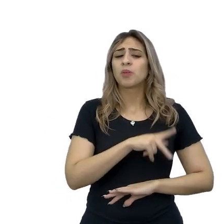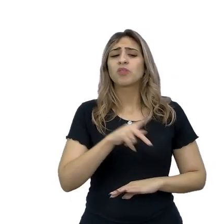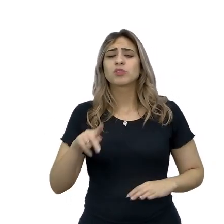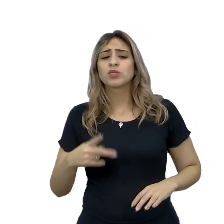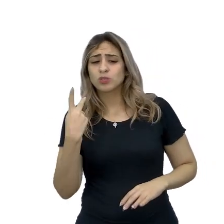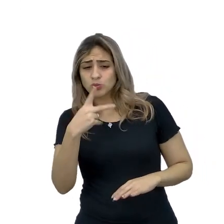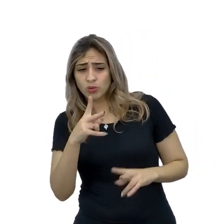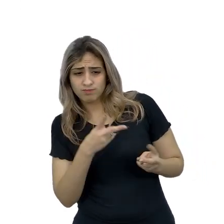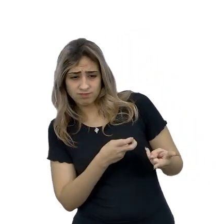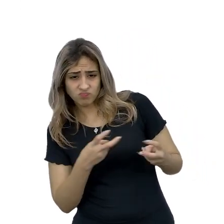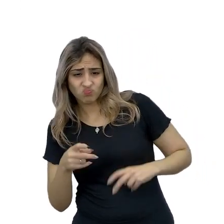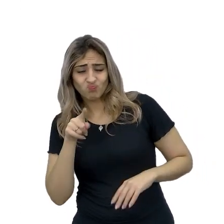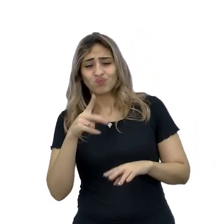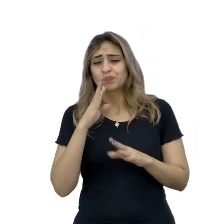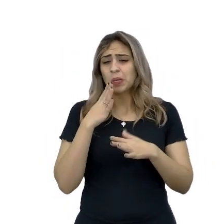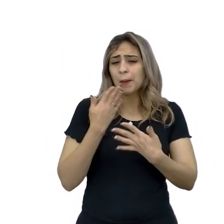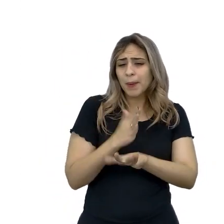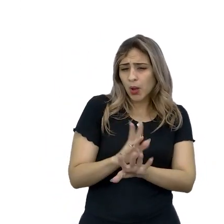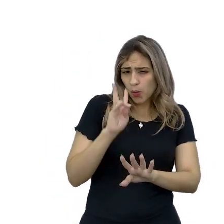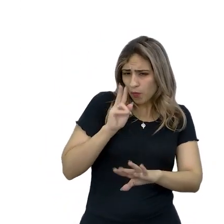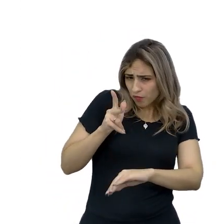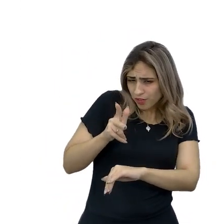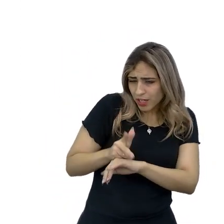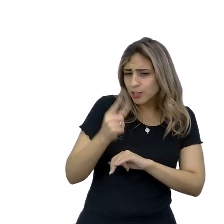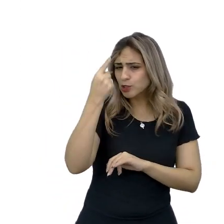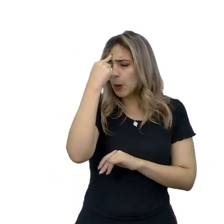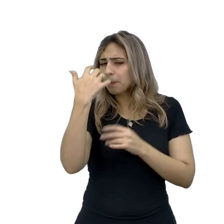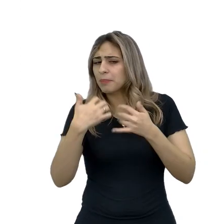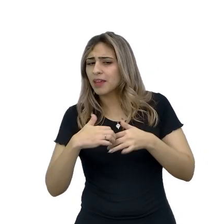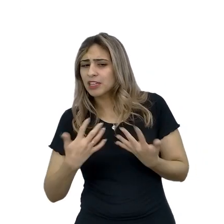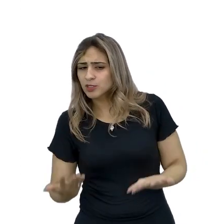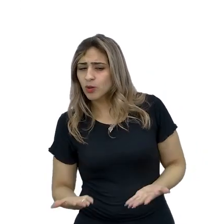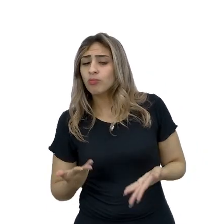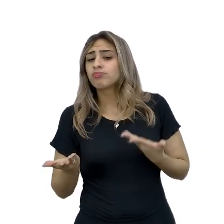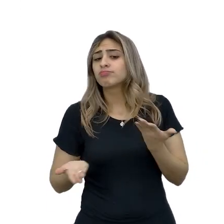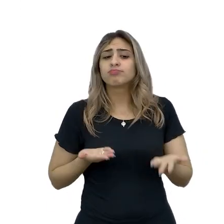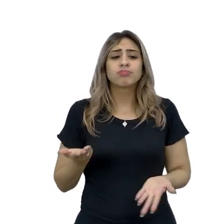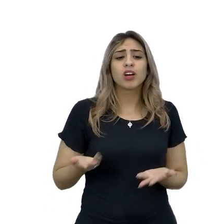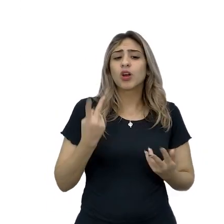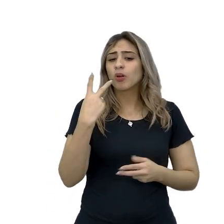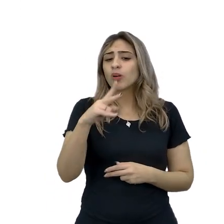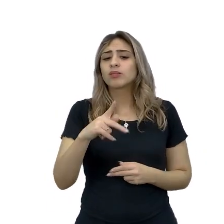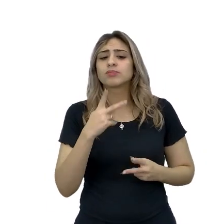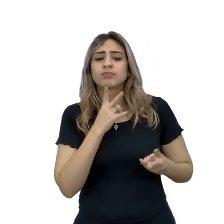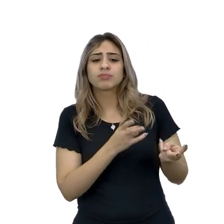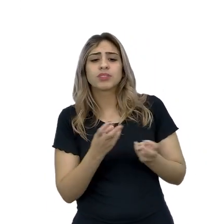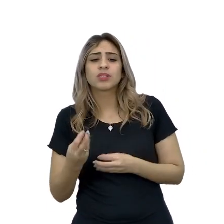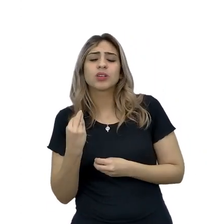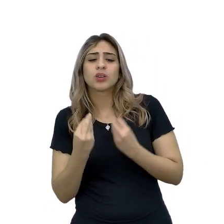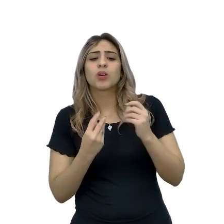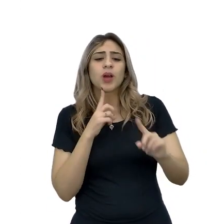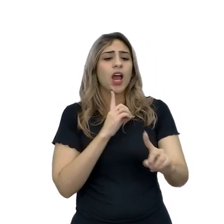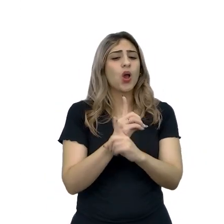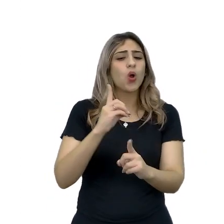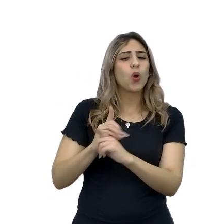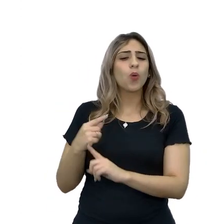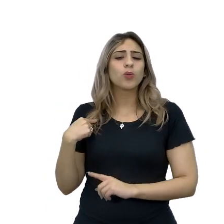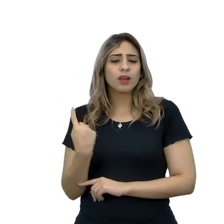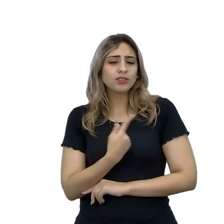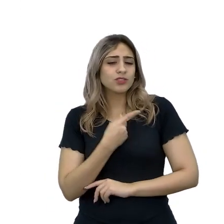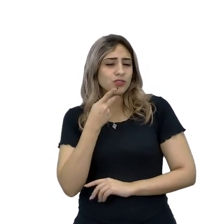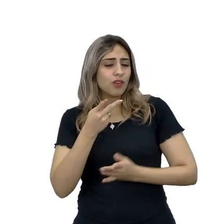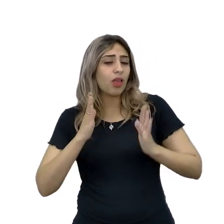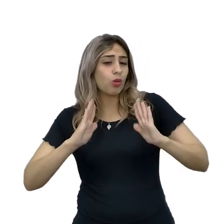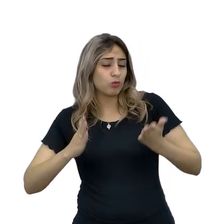suas considerações. Você pausou o vídeo, pensou, e aí? Será que as suas considerações vão de encontro ao que a gente